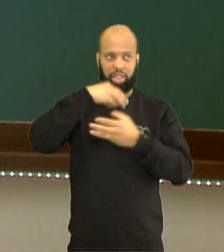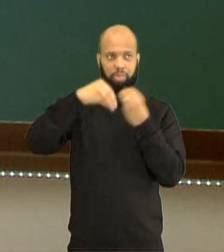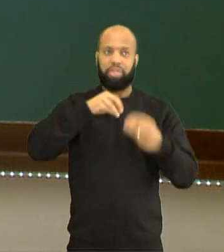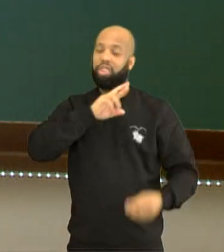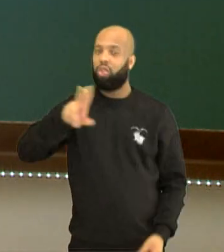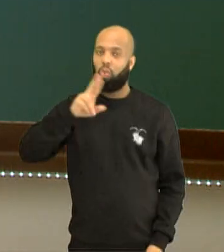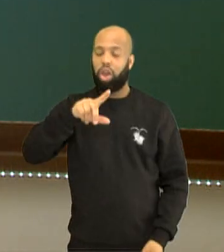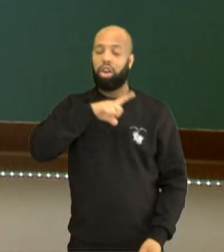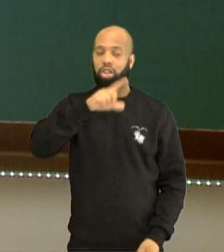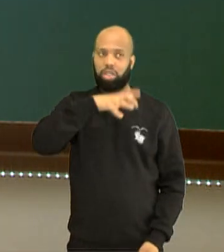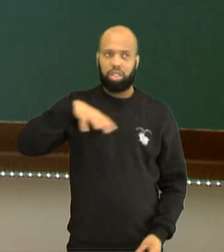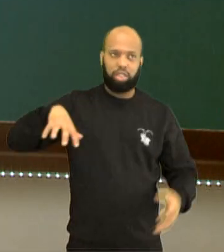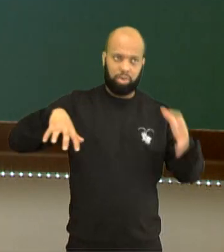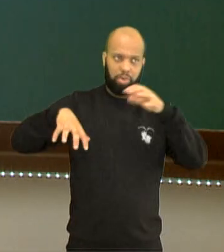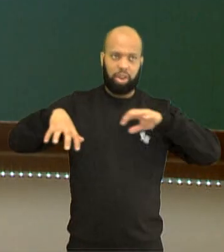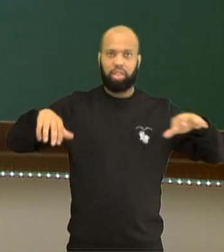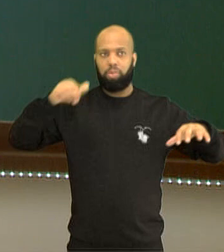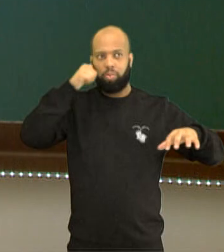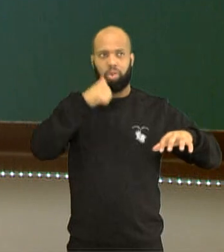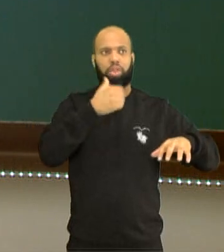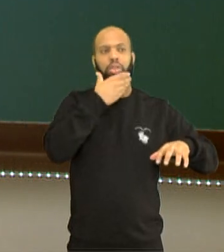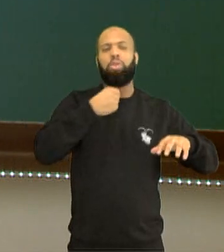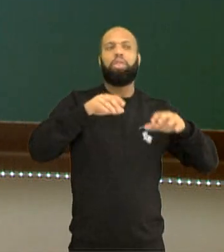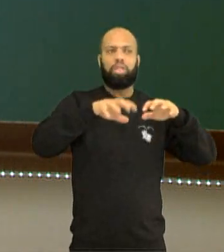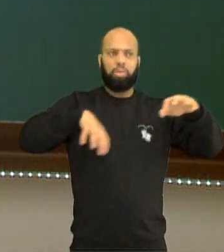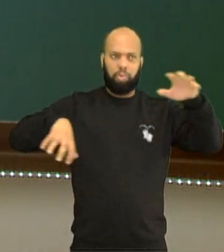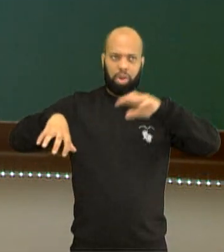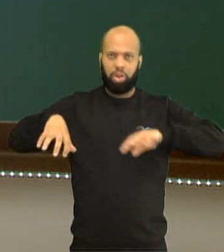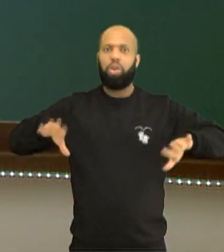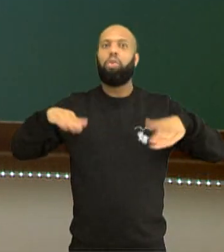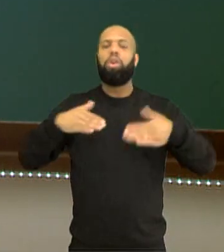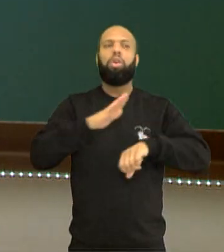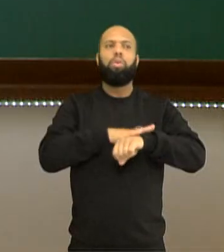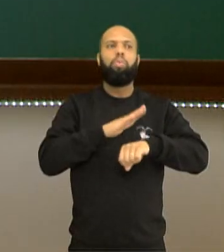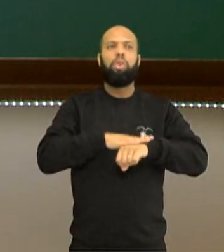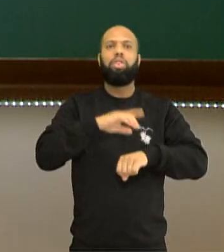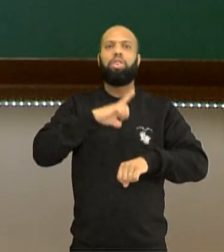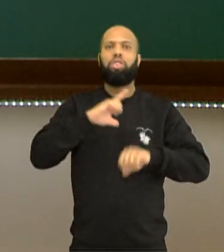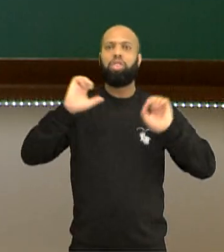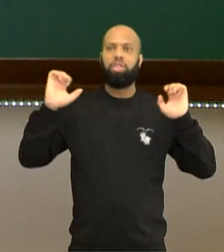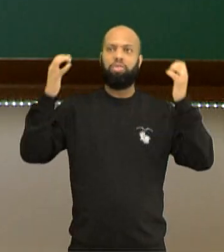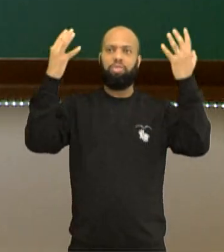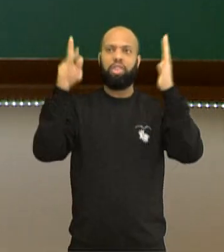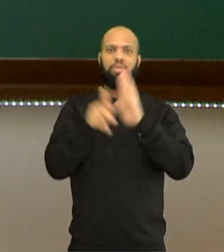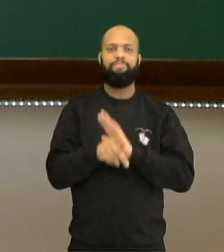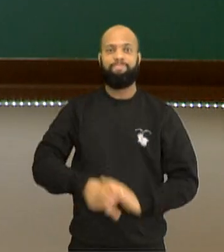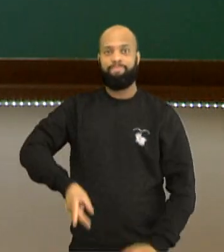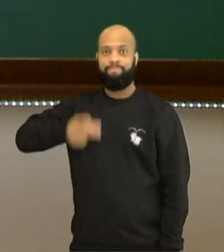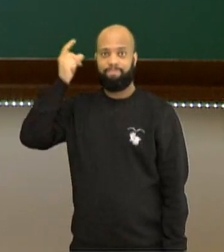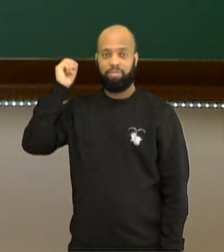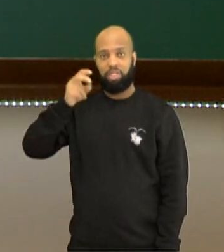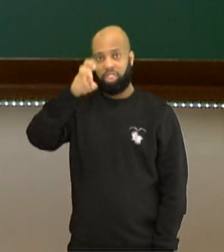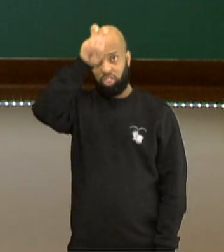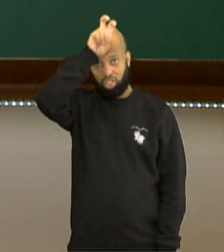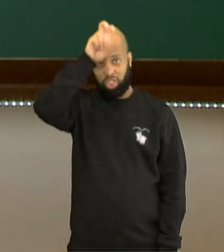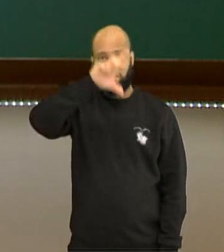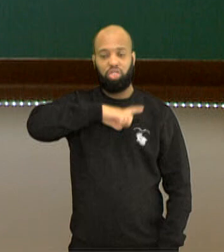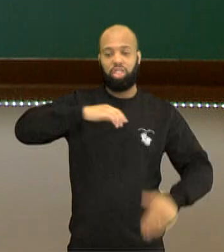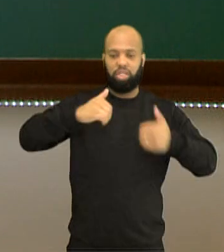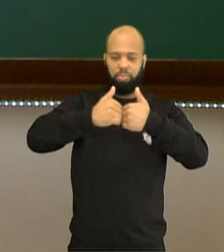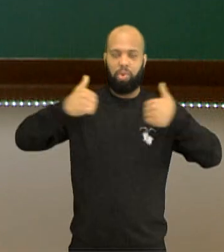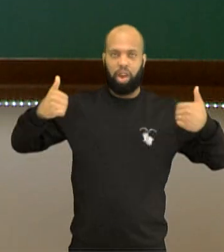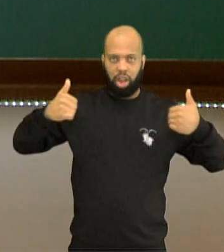que interessante, gente. Só para vocês terem uma ideia, quando existia uma festa no Antigo Egito, existia a separação de homens e mulheres.